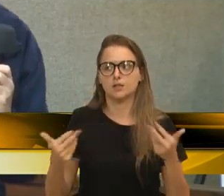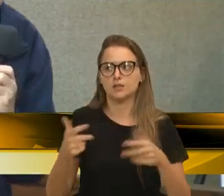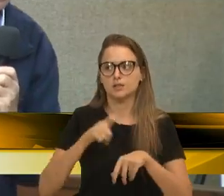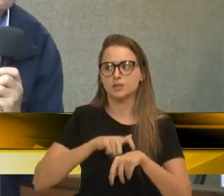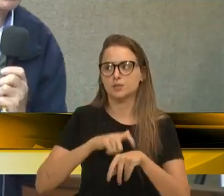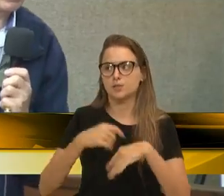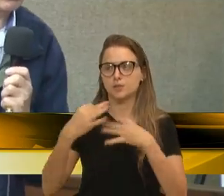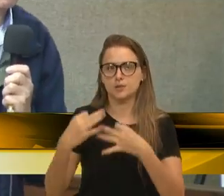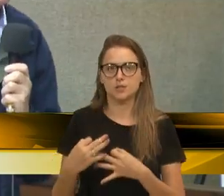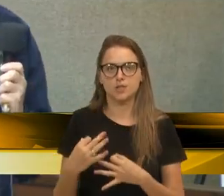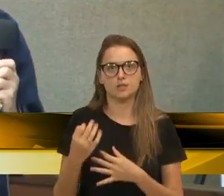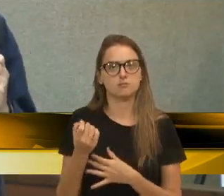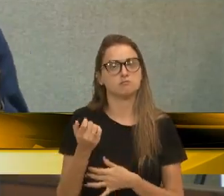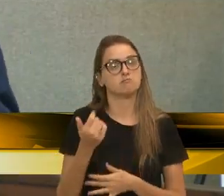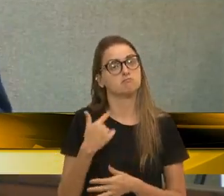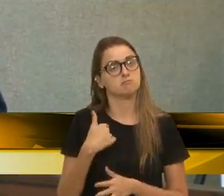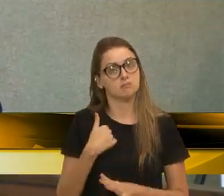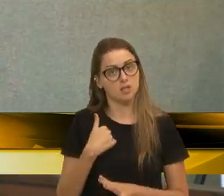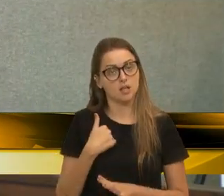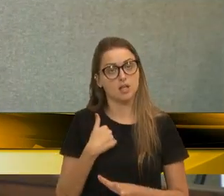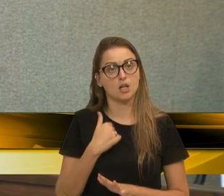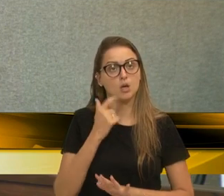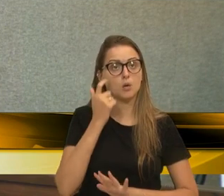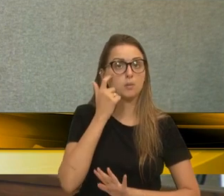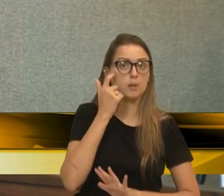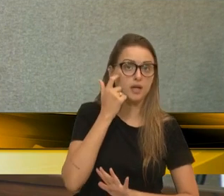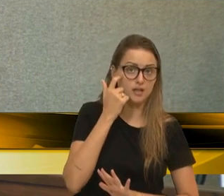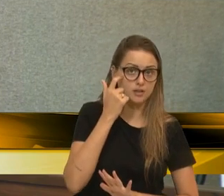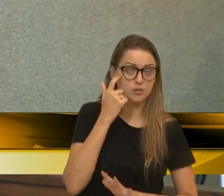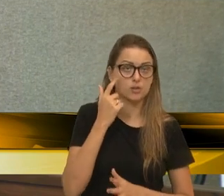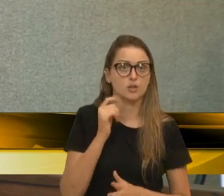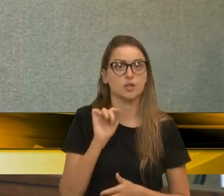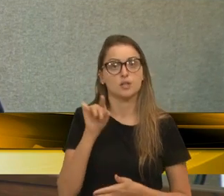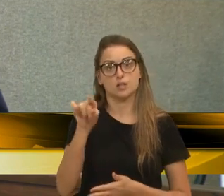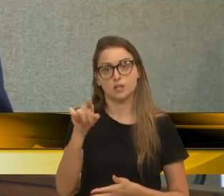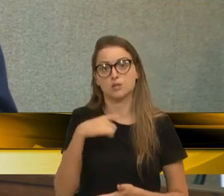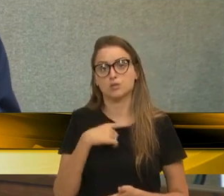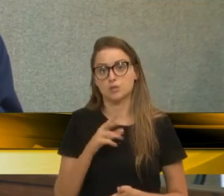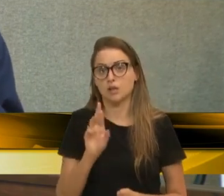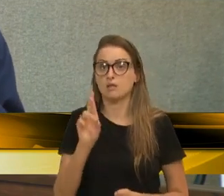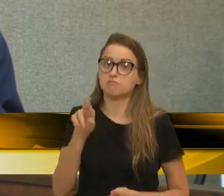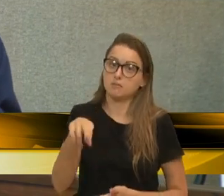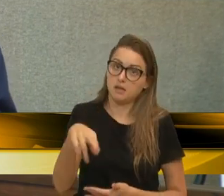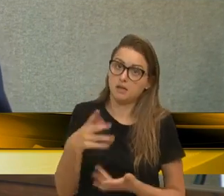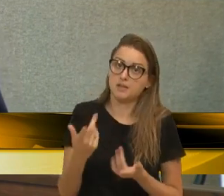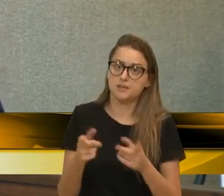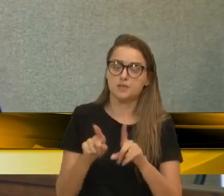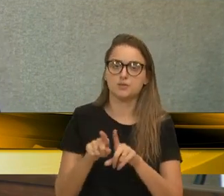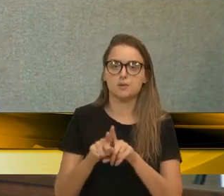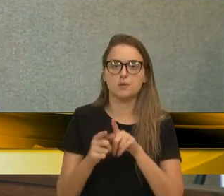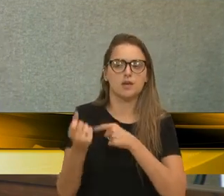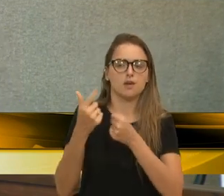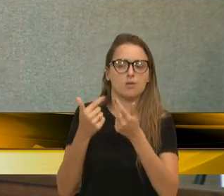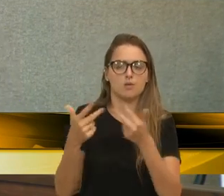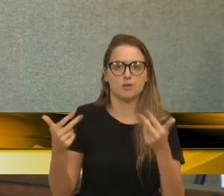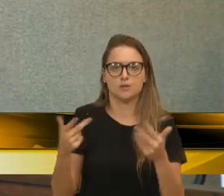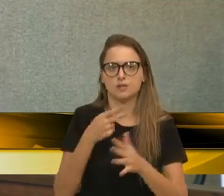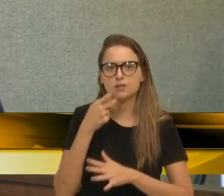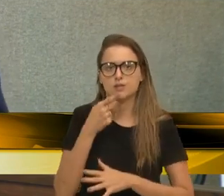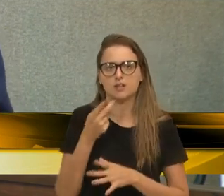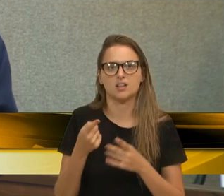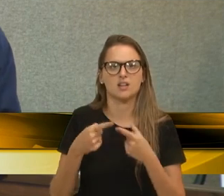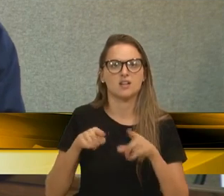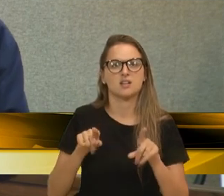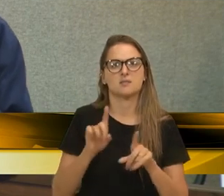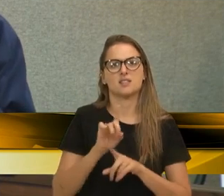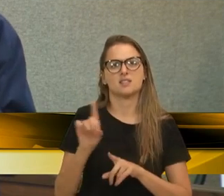momento. Não tiro parte de alguma razão da sua fala, mas não